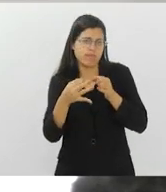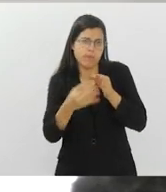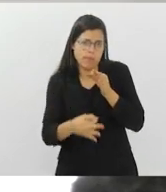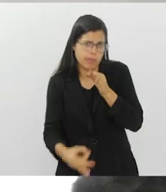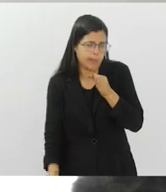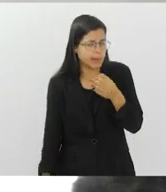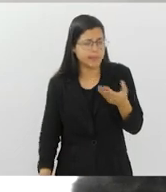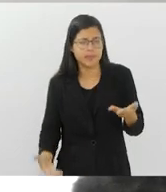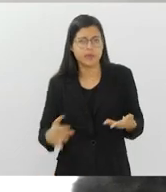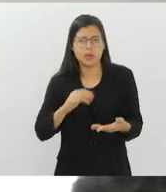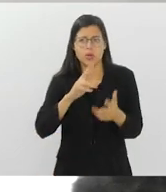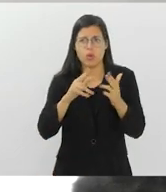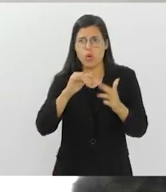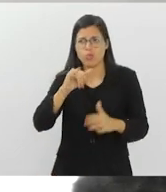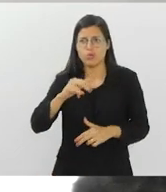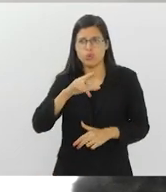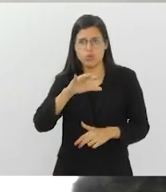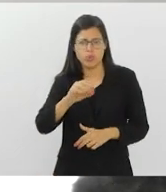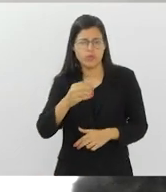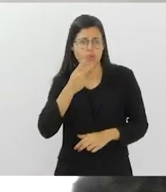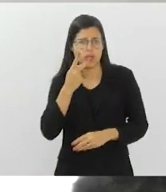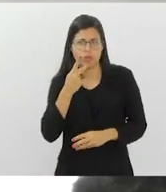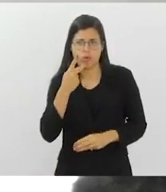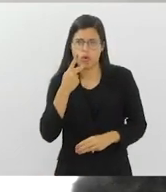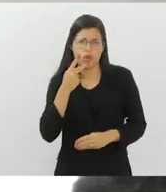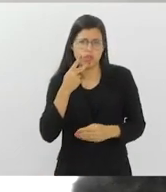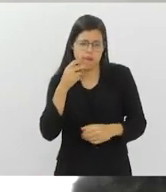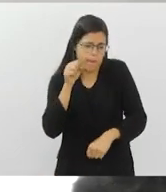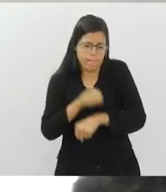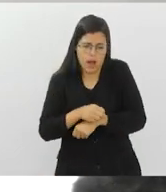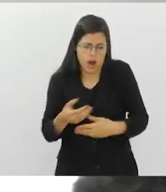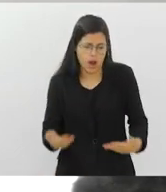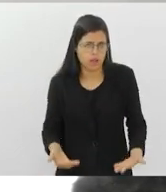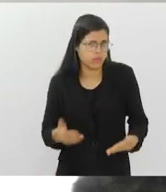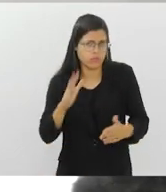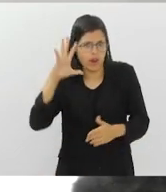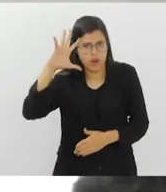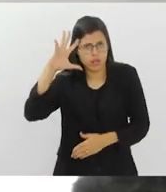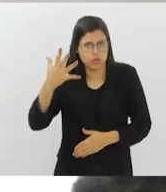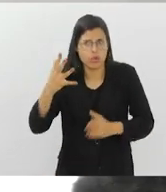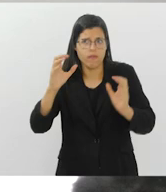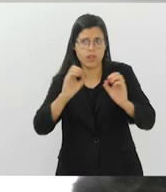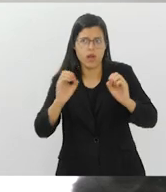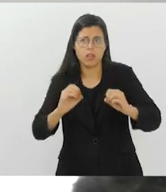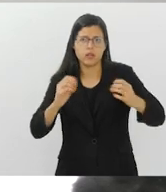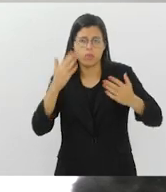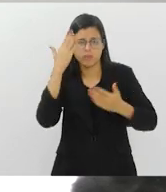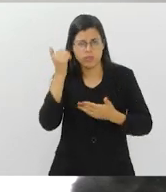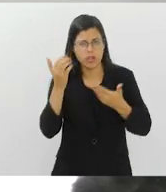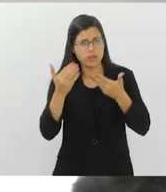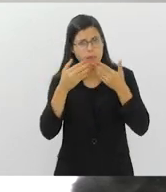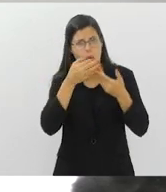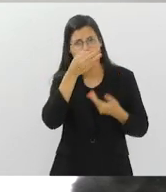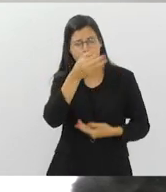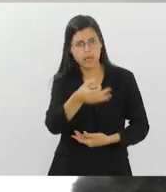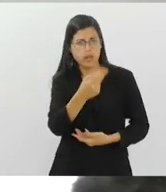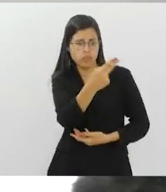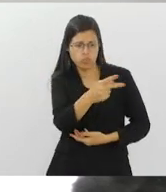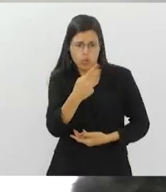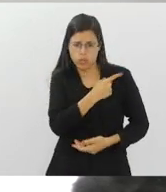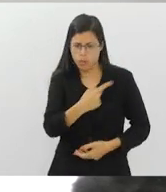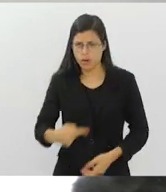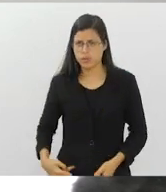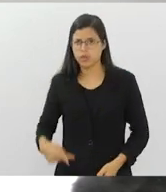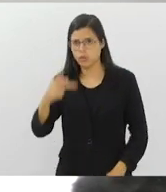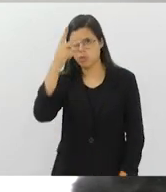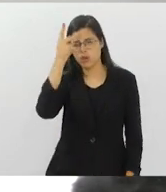falou, e nós não vamos sair do lugar, sinceramente. Eu queria saber a opinião do presidente, que é a pessoa que